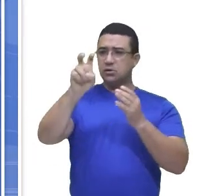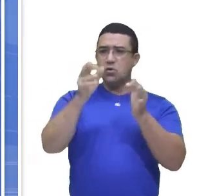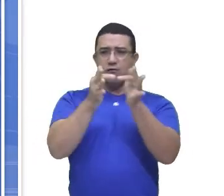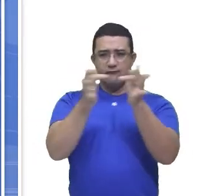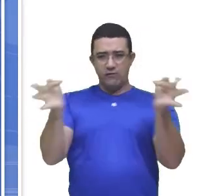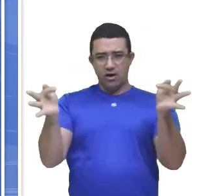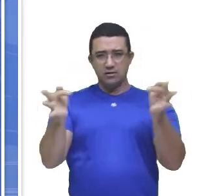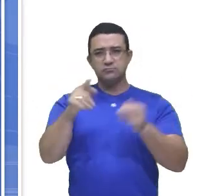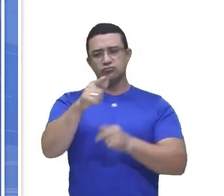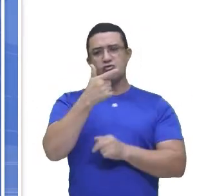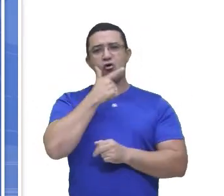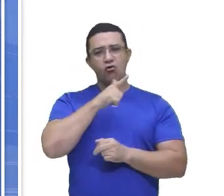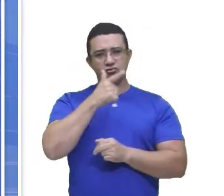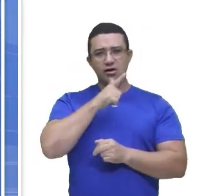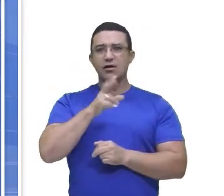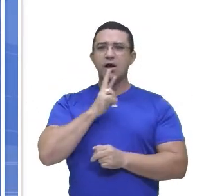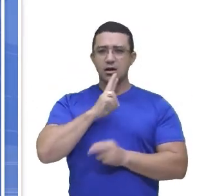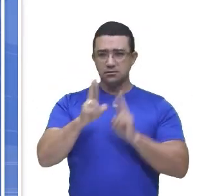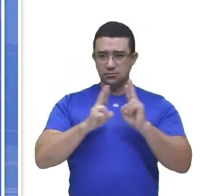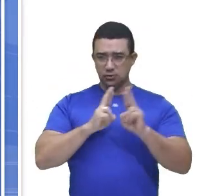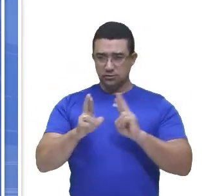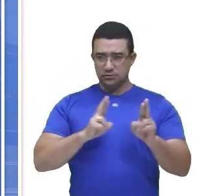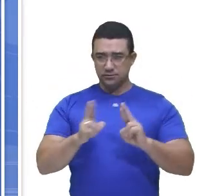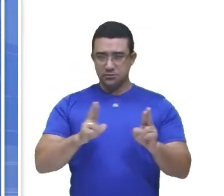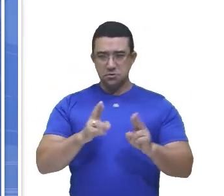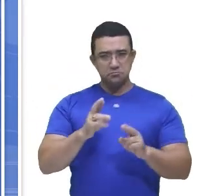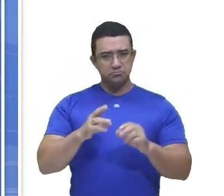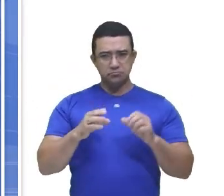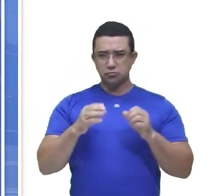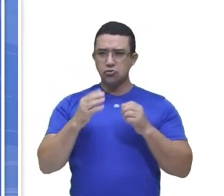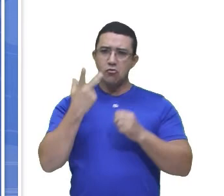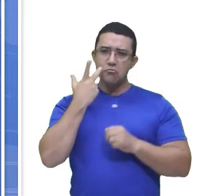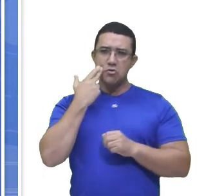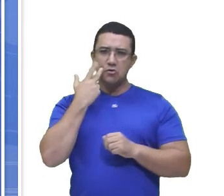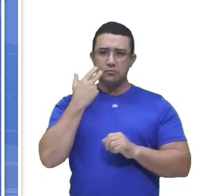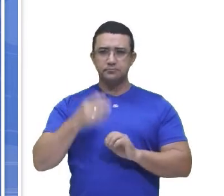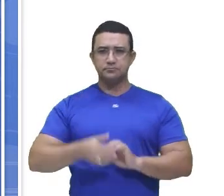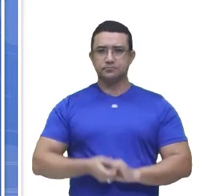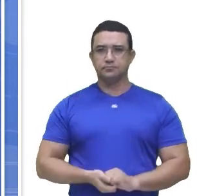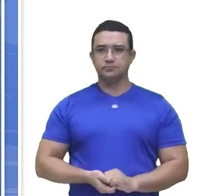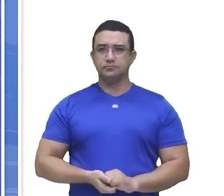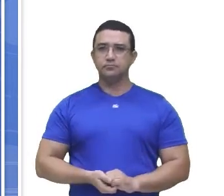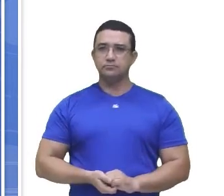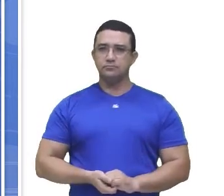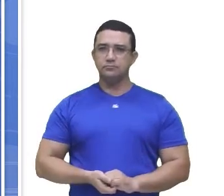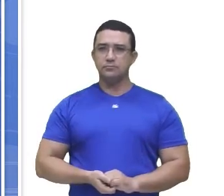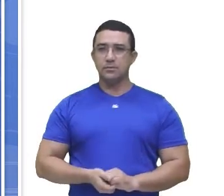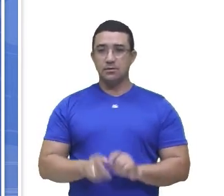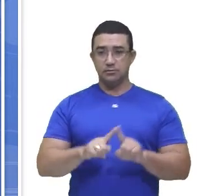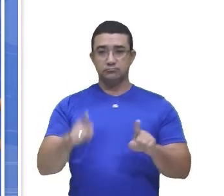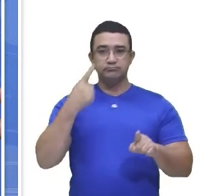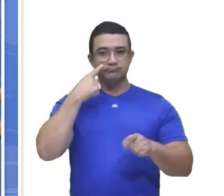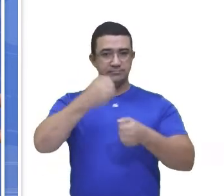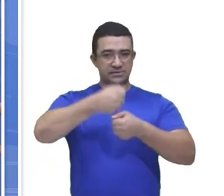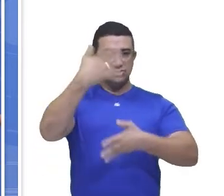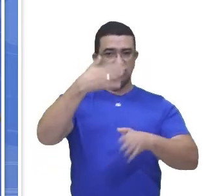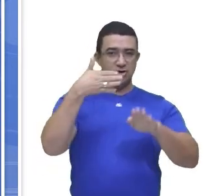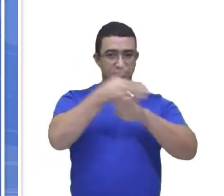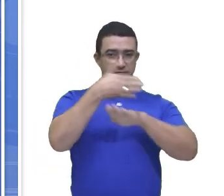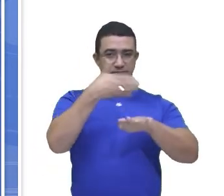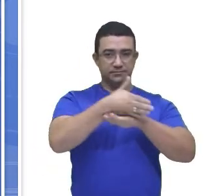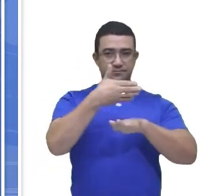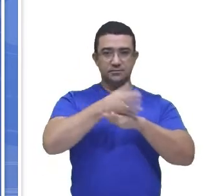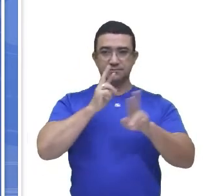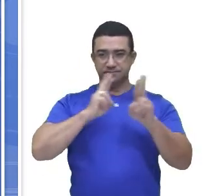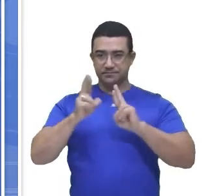você conseguiria responder essa questão numa boa. Mas vamos aqui ao chat. Qual é a primeira